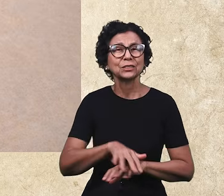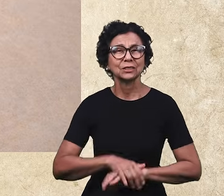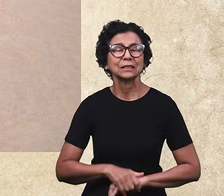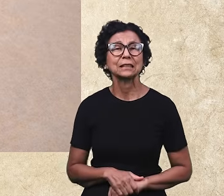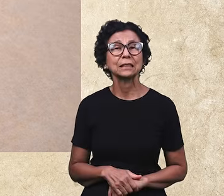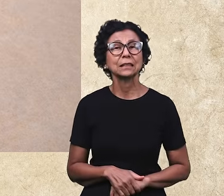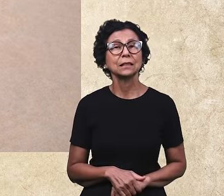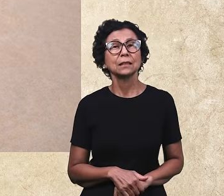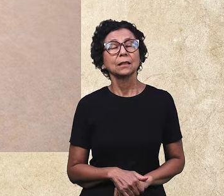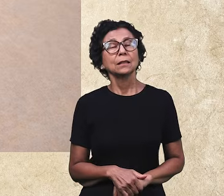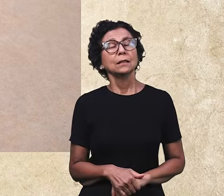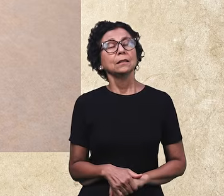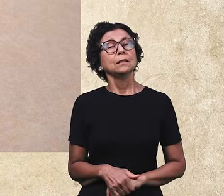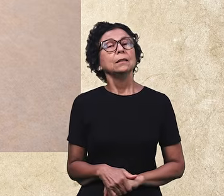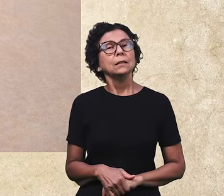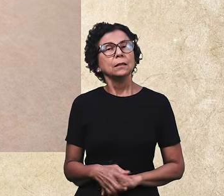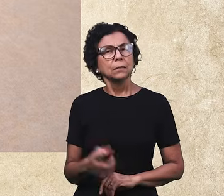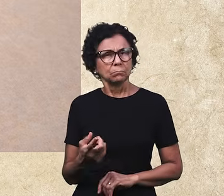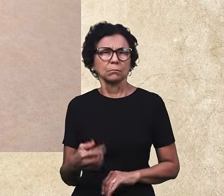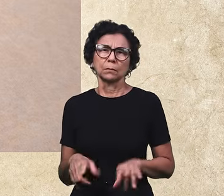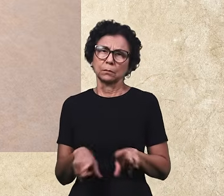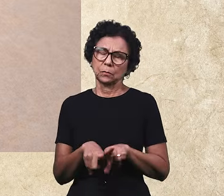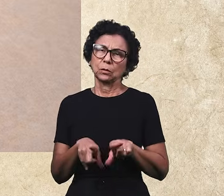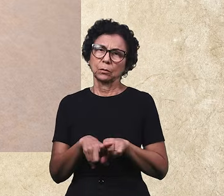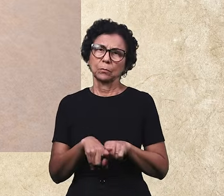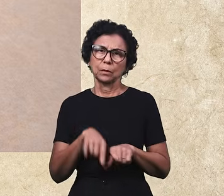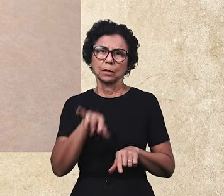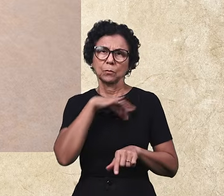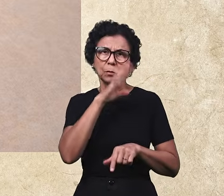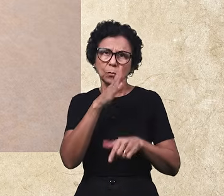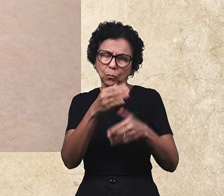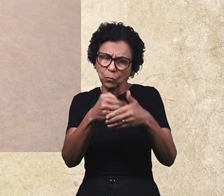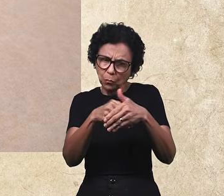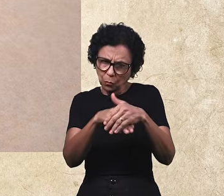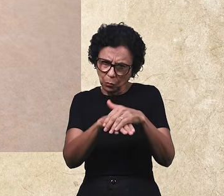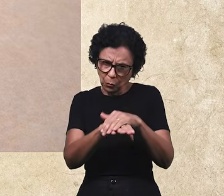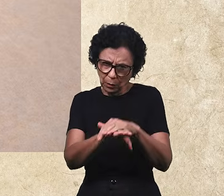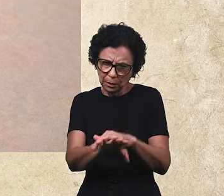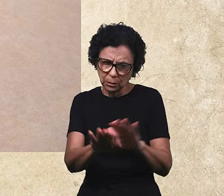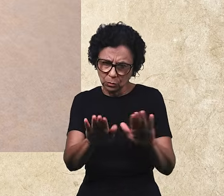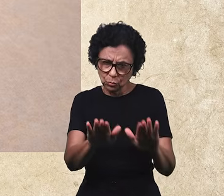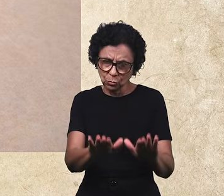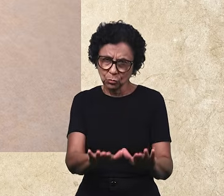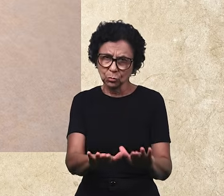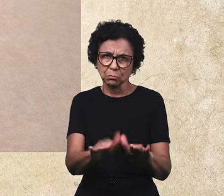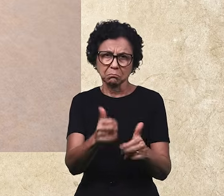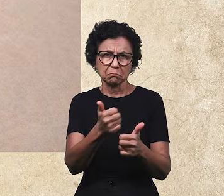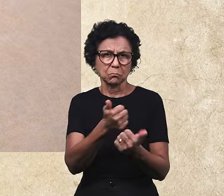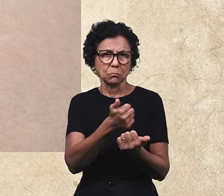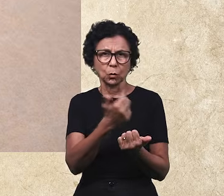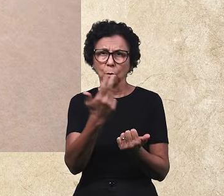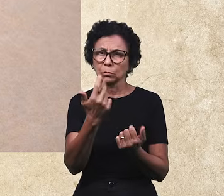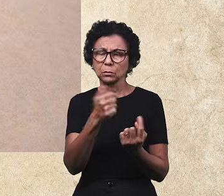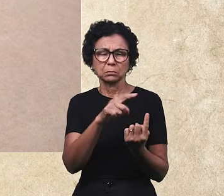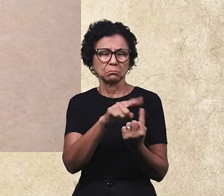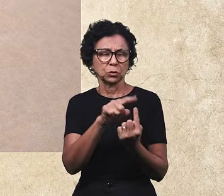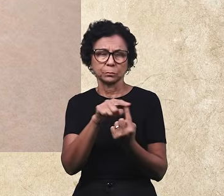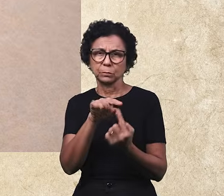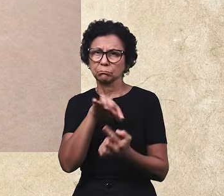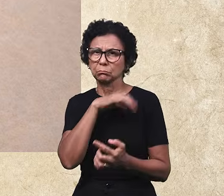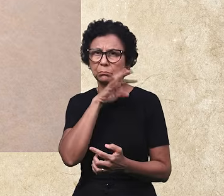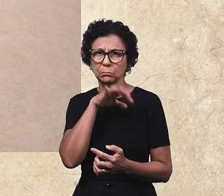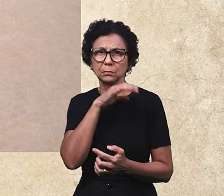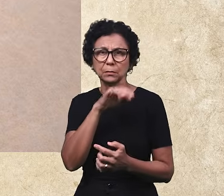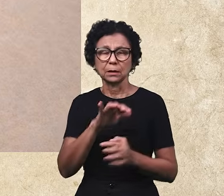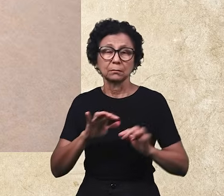E também para os animais estarem resguardados, né? Tinha lá outros tipos